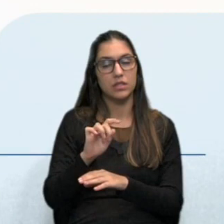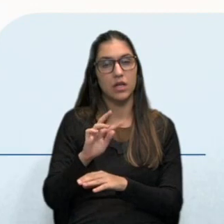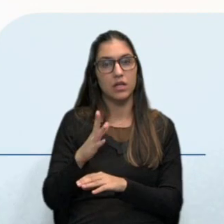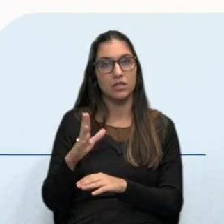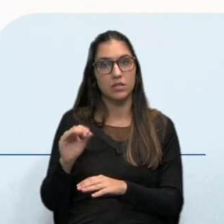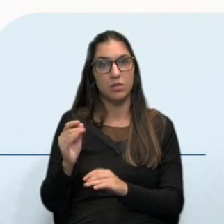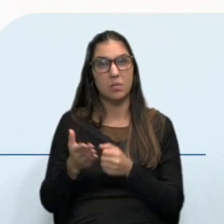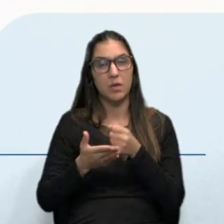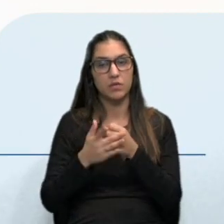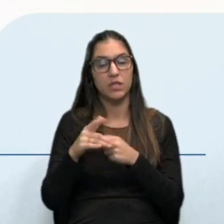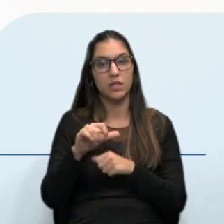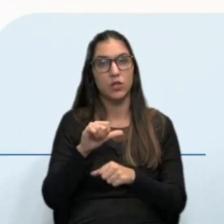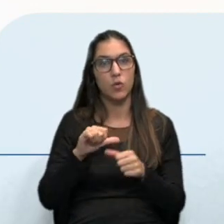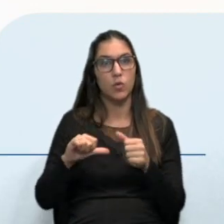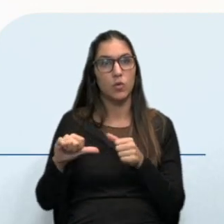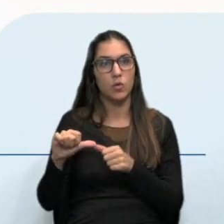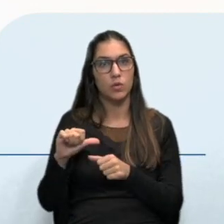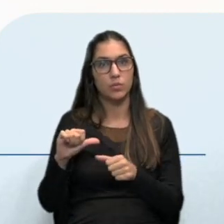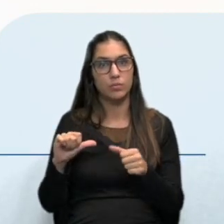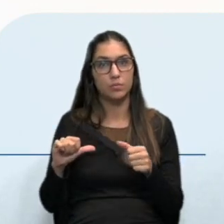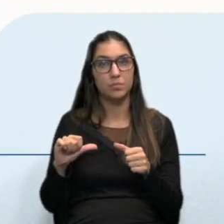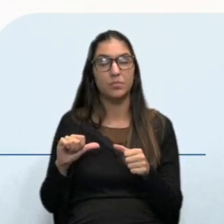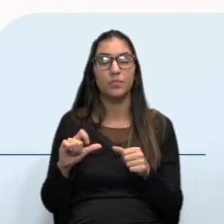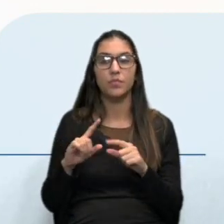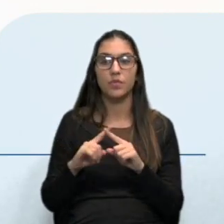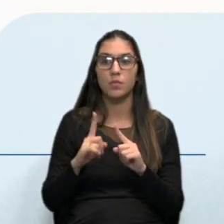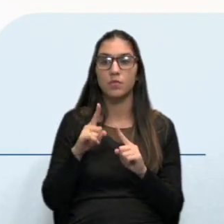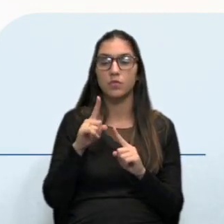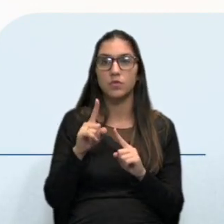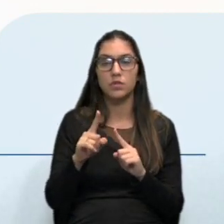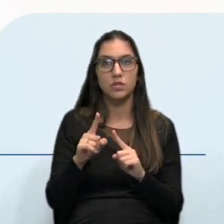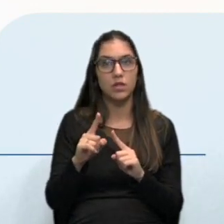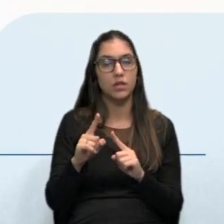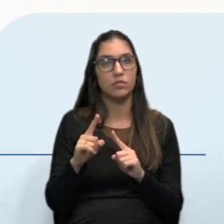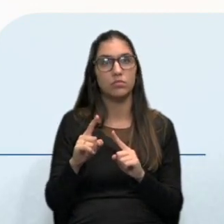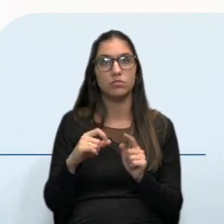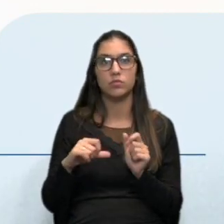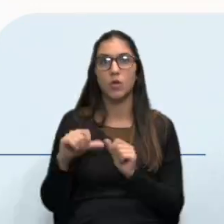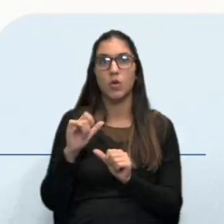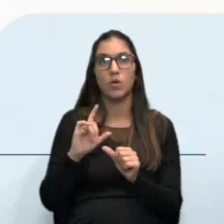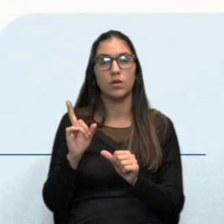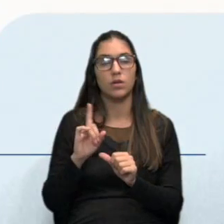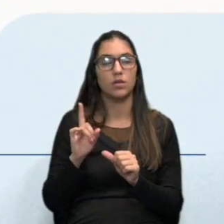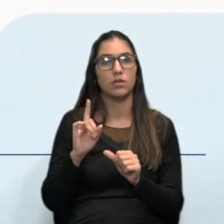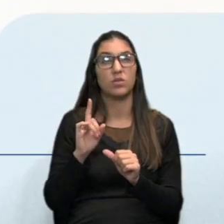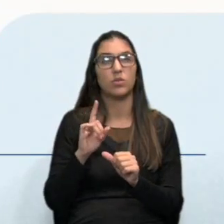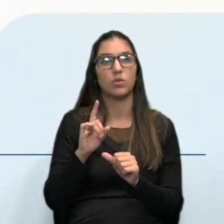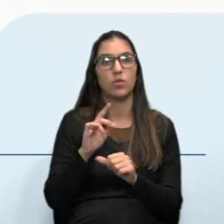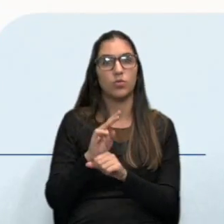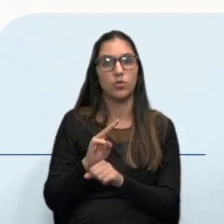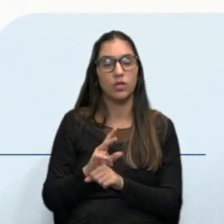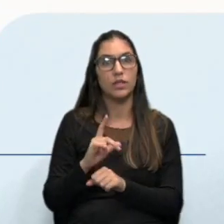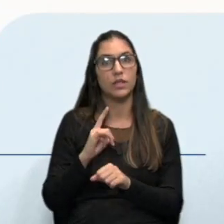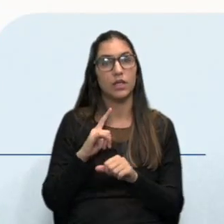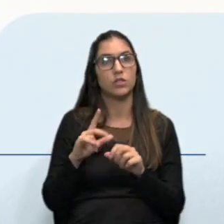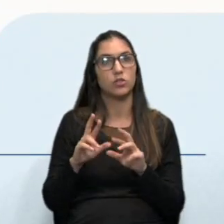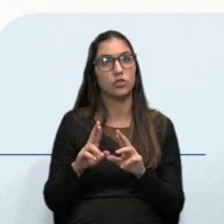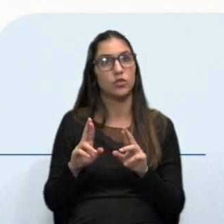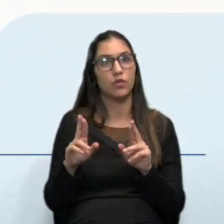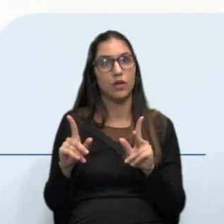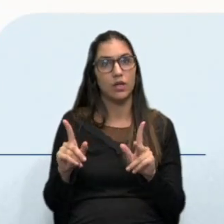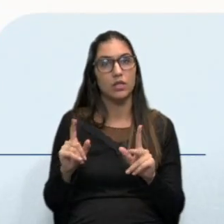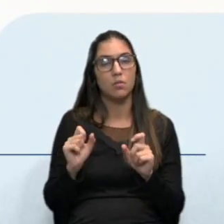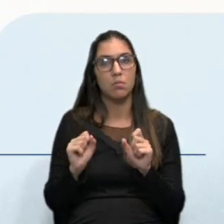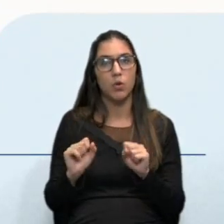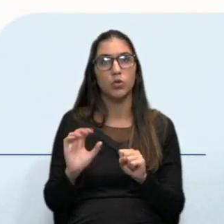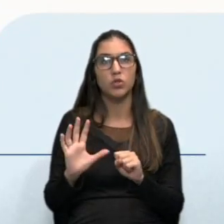trocando de estação transceptora, mas você não está trocando de estação controladora. Está vendo uma diferença que